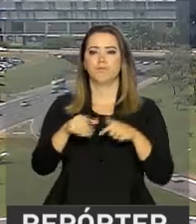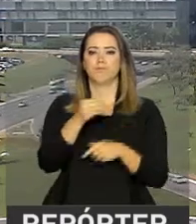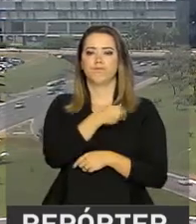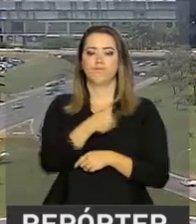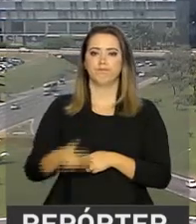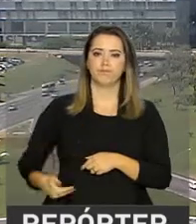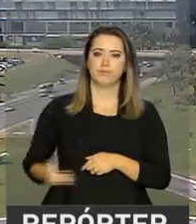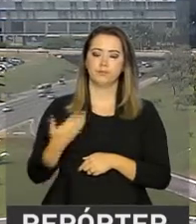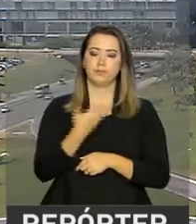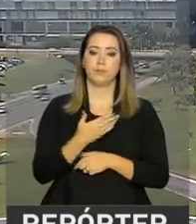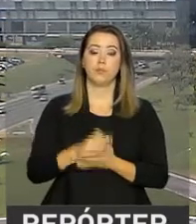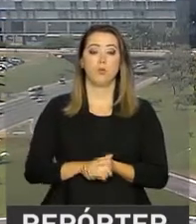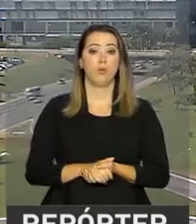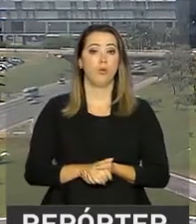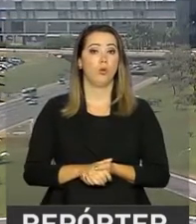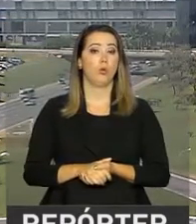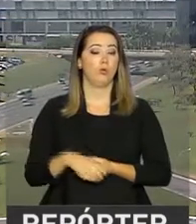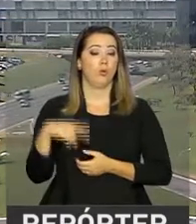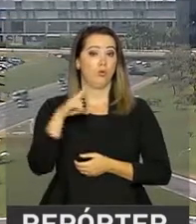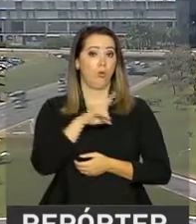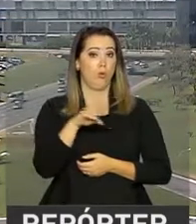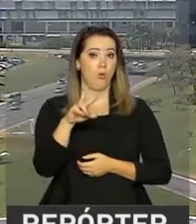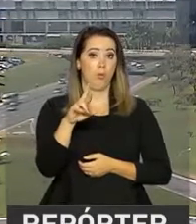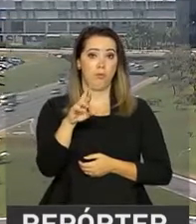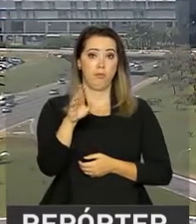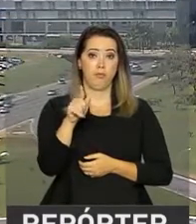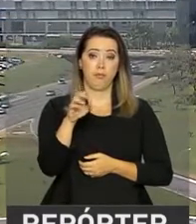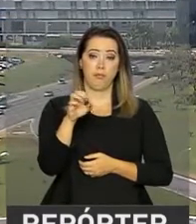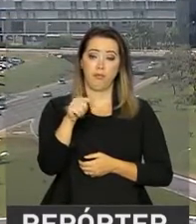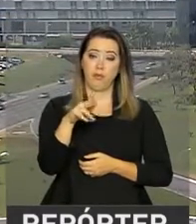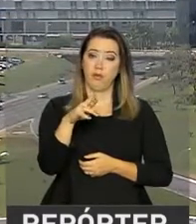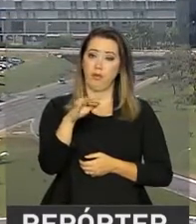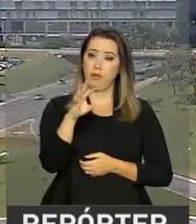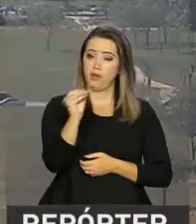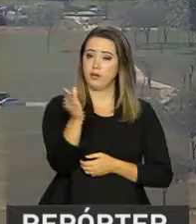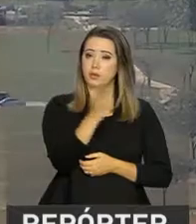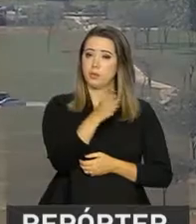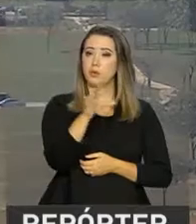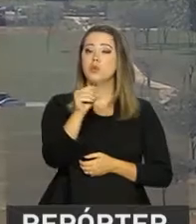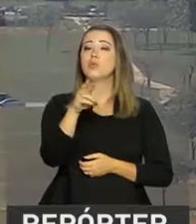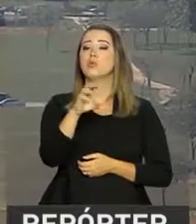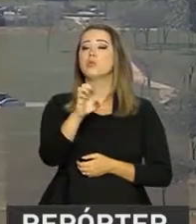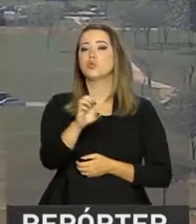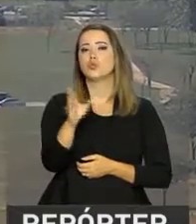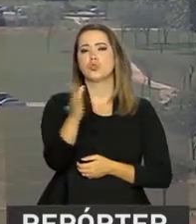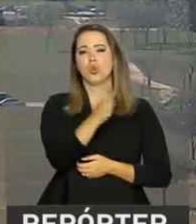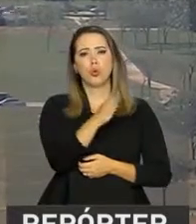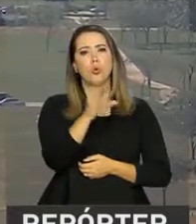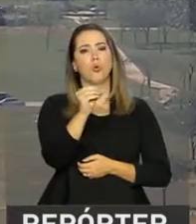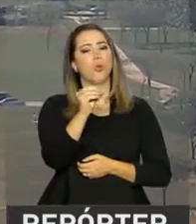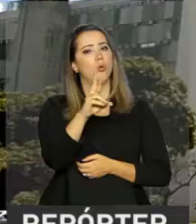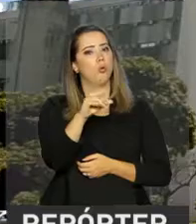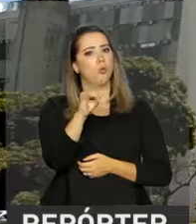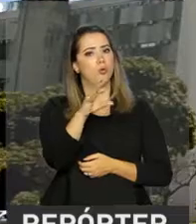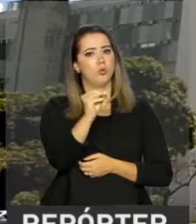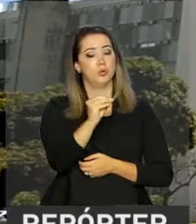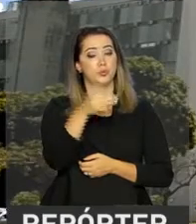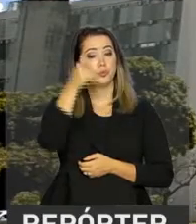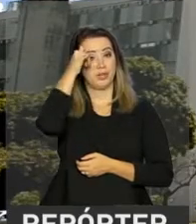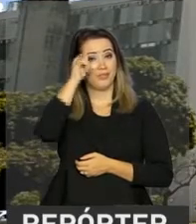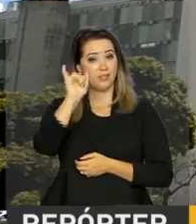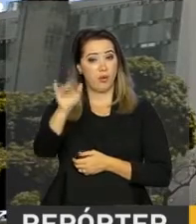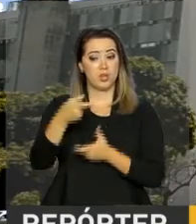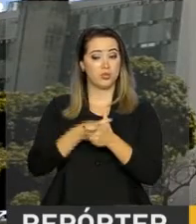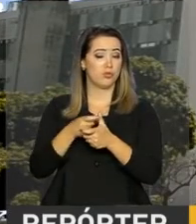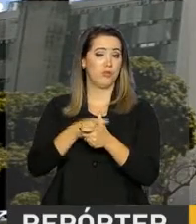a chamada regra de ouro das contas públicas tem o objetivo de evitar que o governo aumente o endividamento para pagar gastos